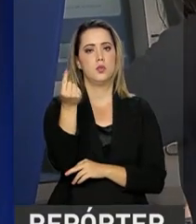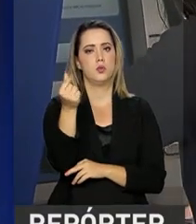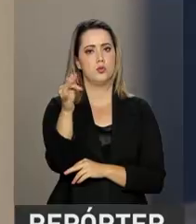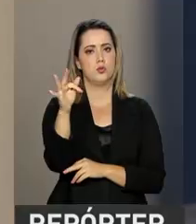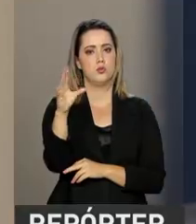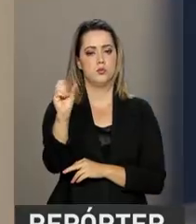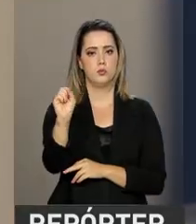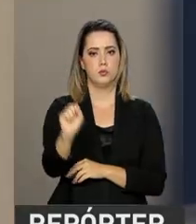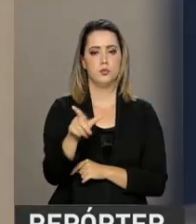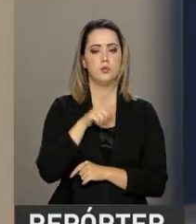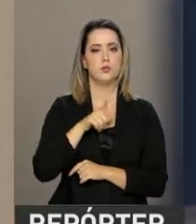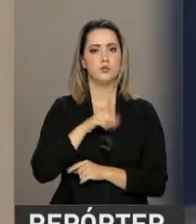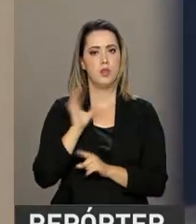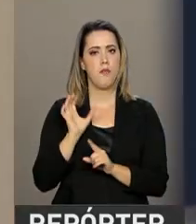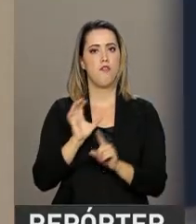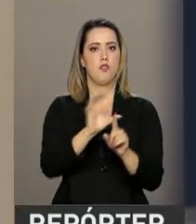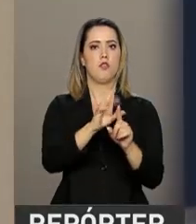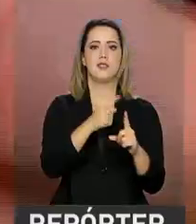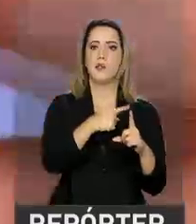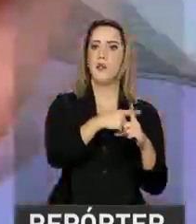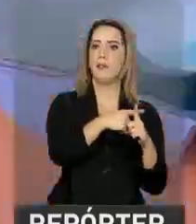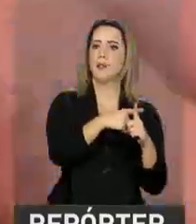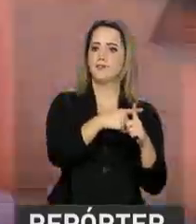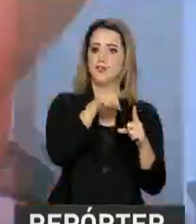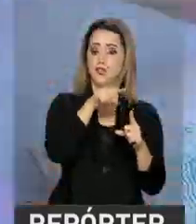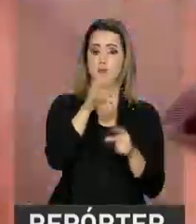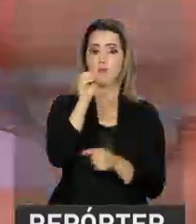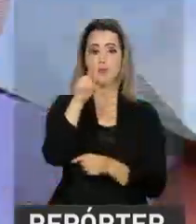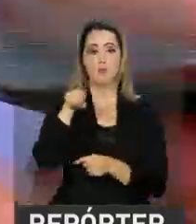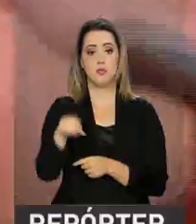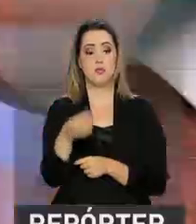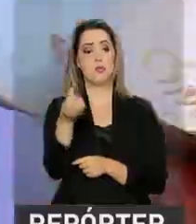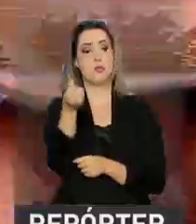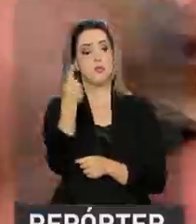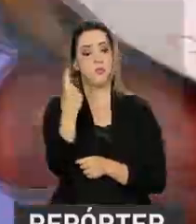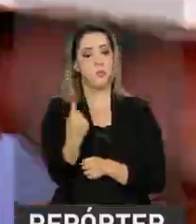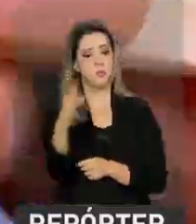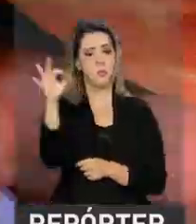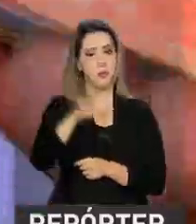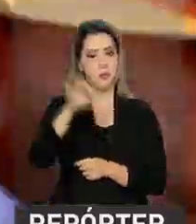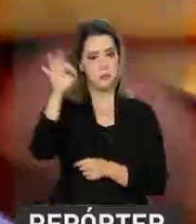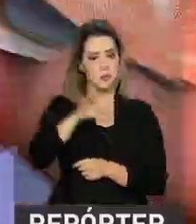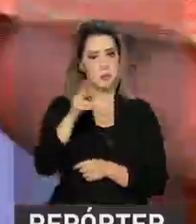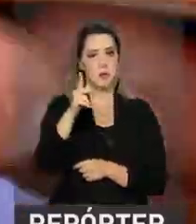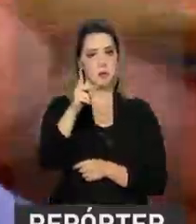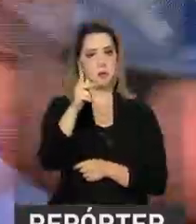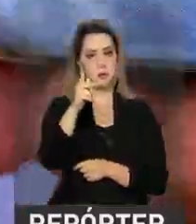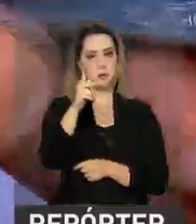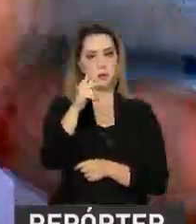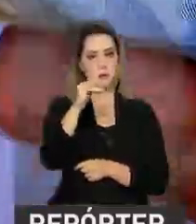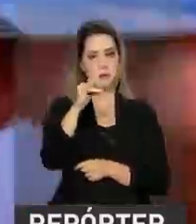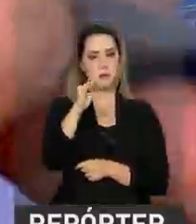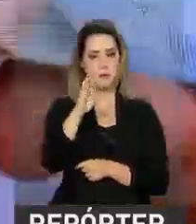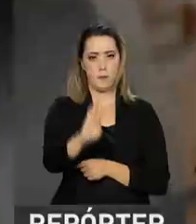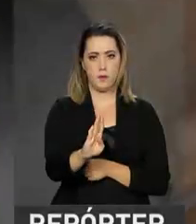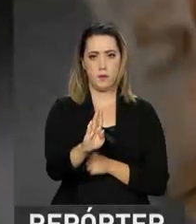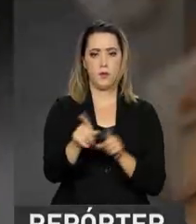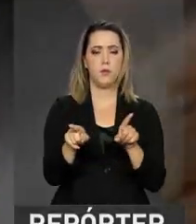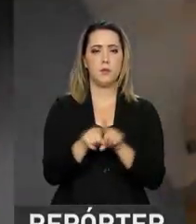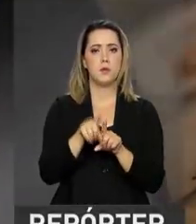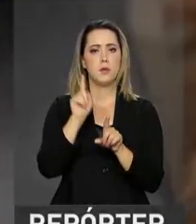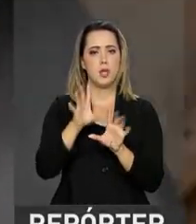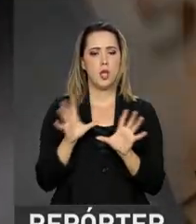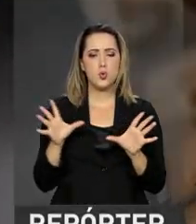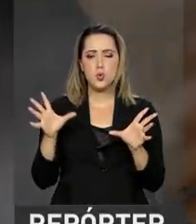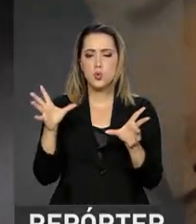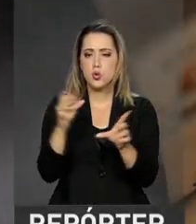inativas terá um impacto positivo de 0,61 pontos percentuais no PIB o produto interno bruto que é